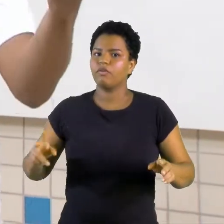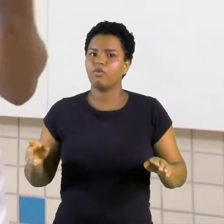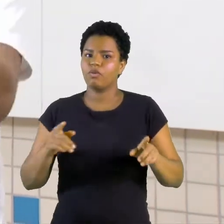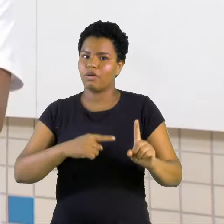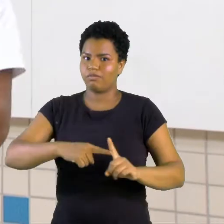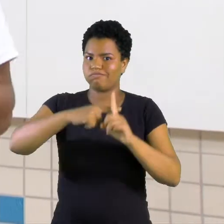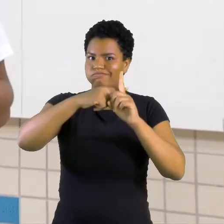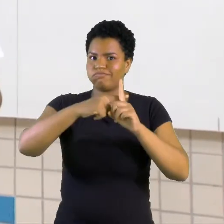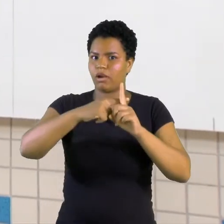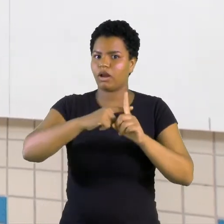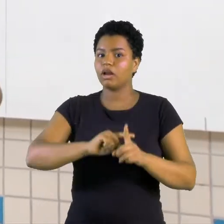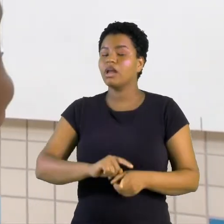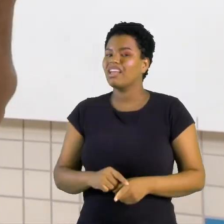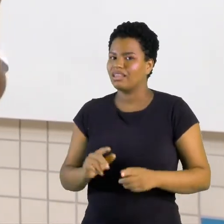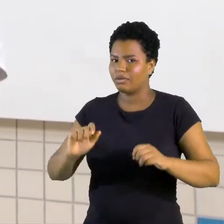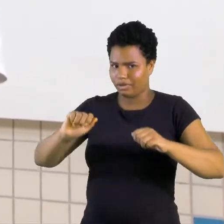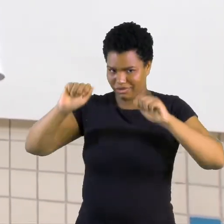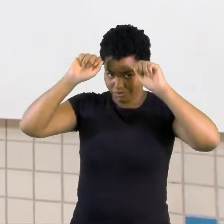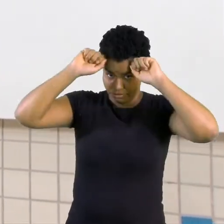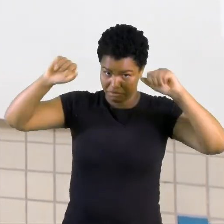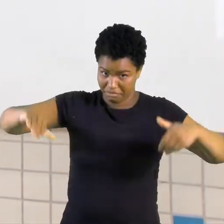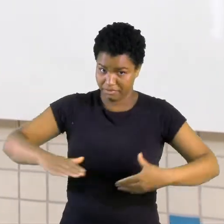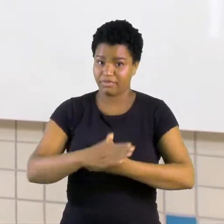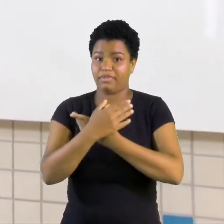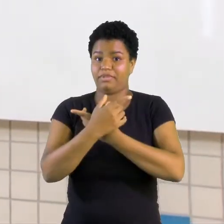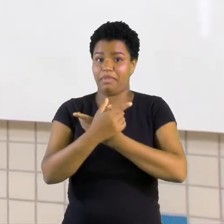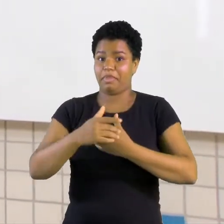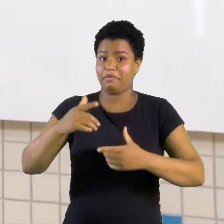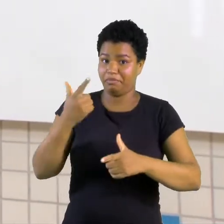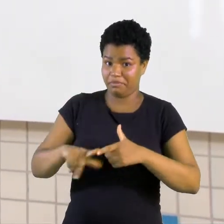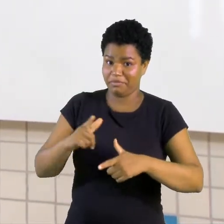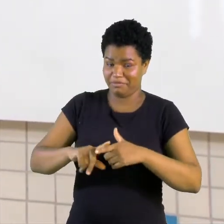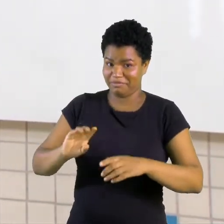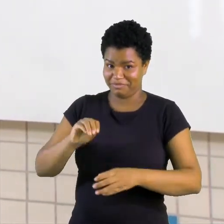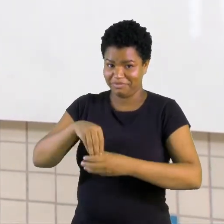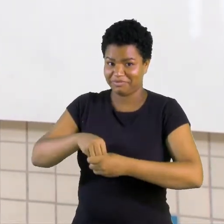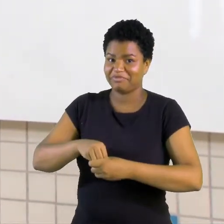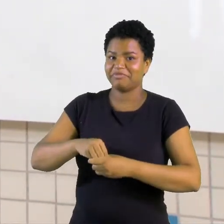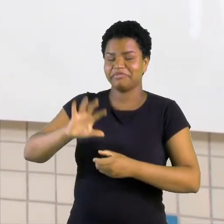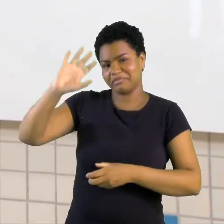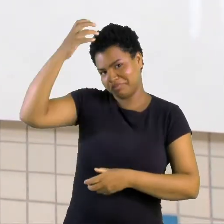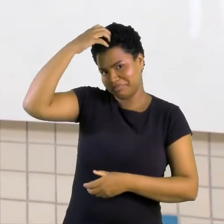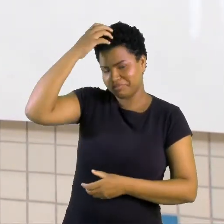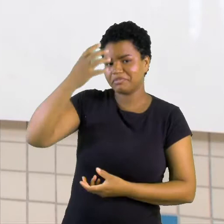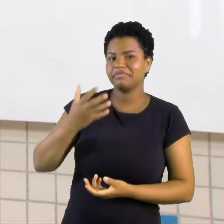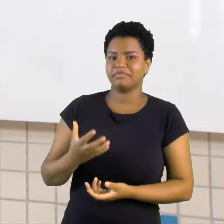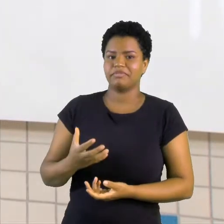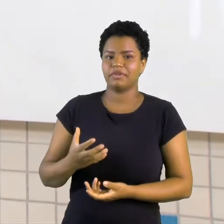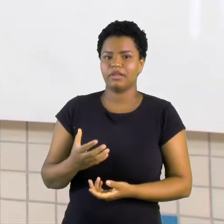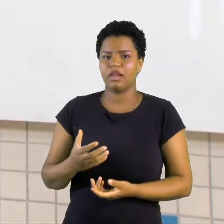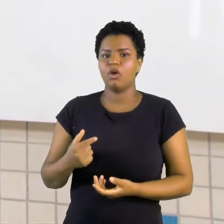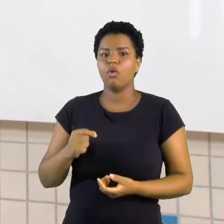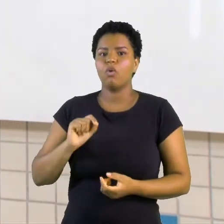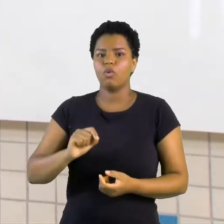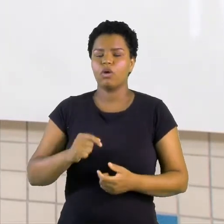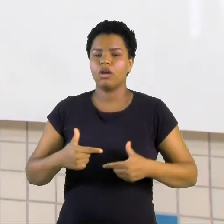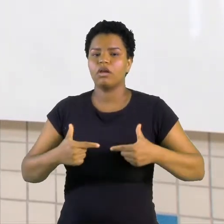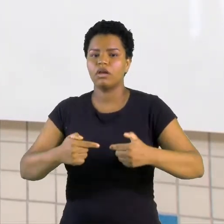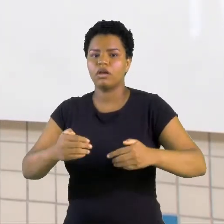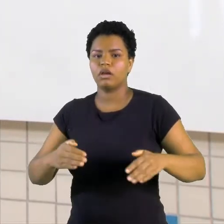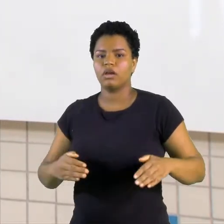passando por um conflito interno. Havia uma guerra civil, né, dentro do Império Inca, uma guerra de sucessão. Ou